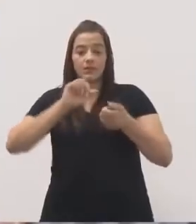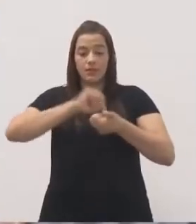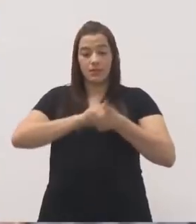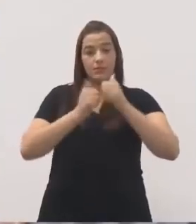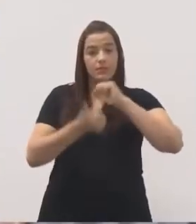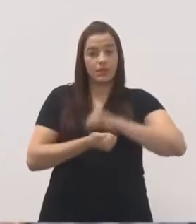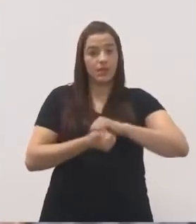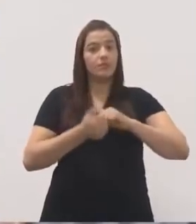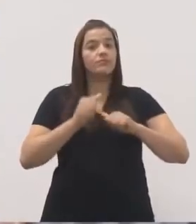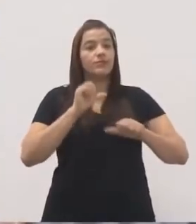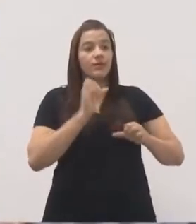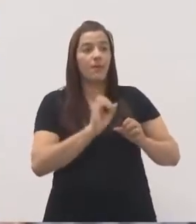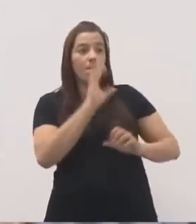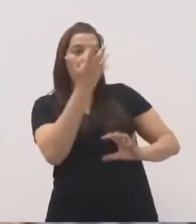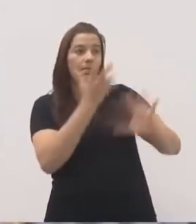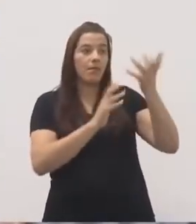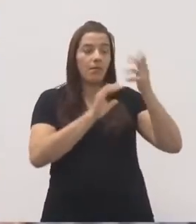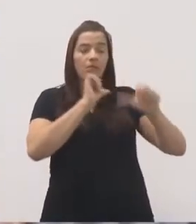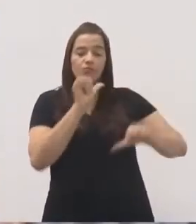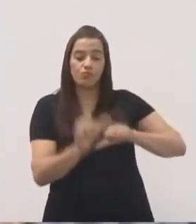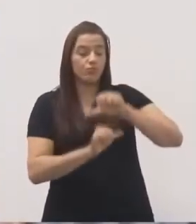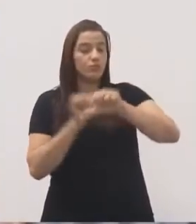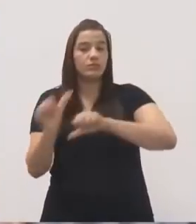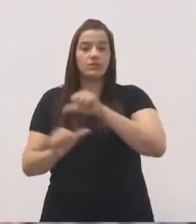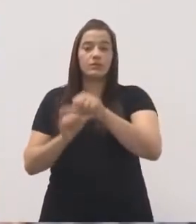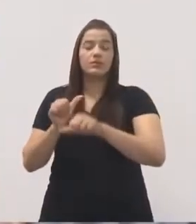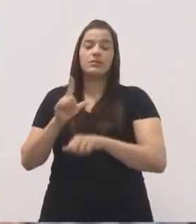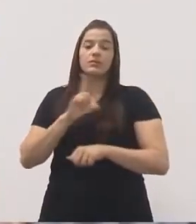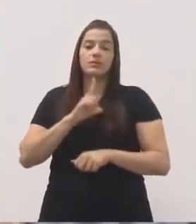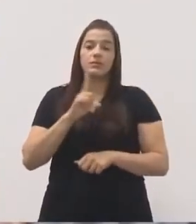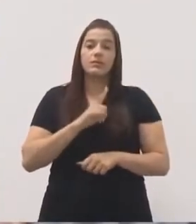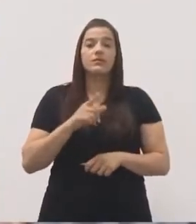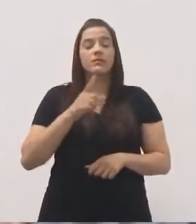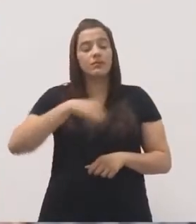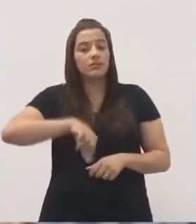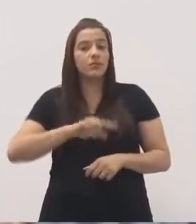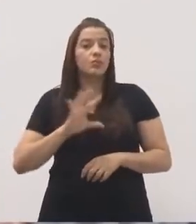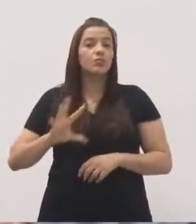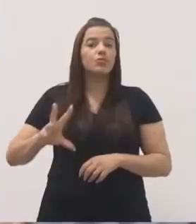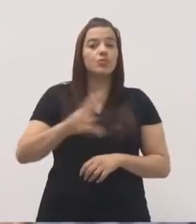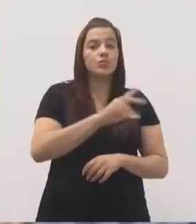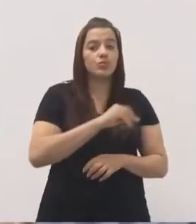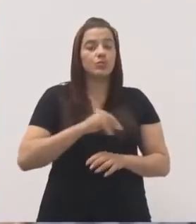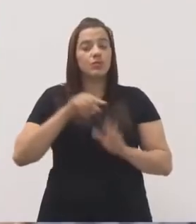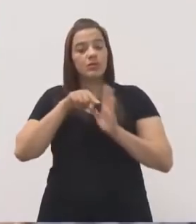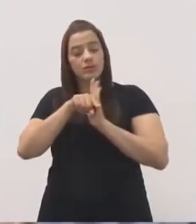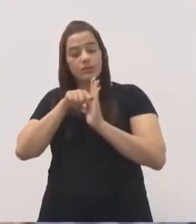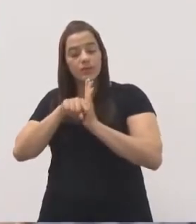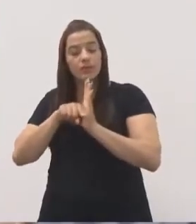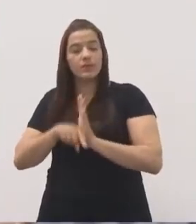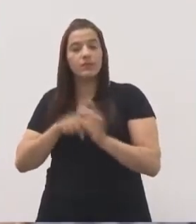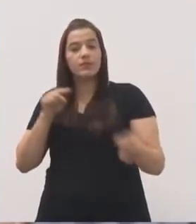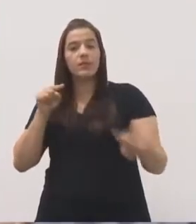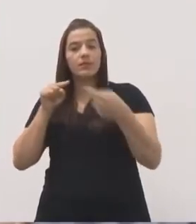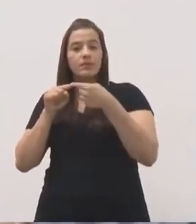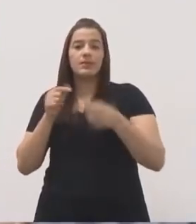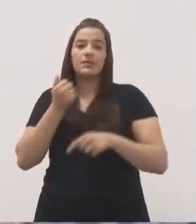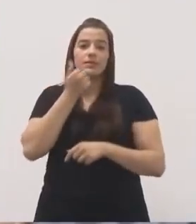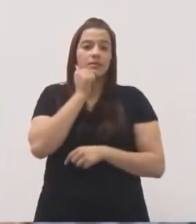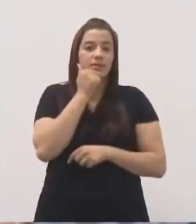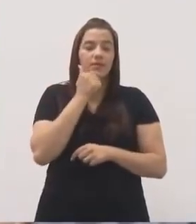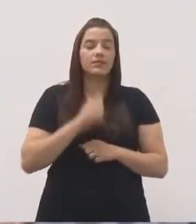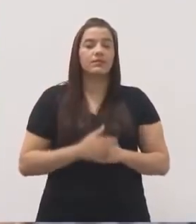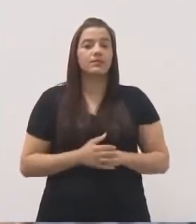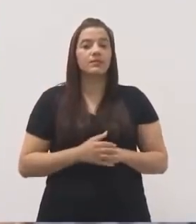que nós enfrentamos. E tudo isso vai ser fruto de pesquisa. Quando a gente fala em pesquisa, a gente fala em ciência, né? E nada como lembrar que